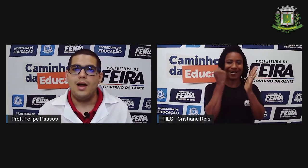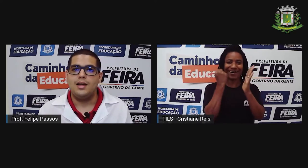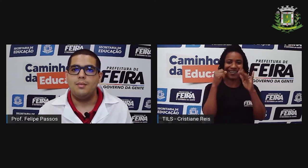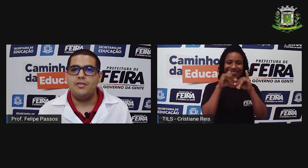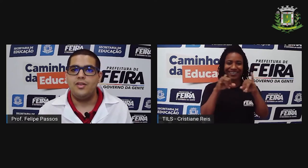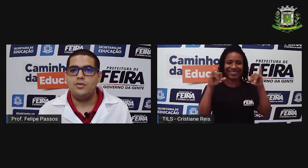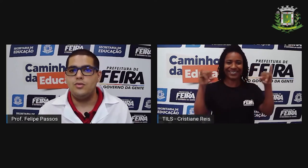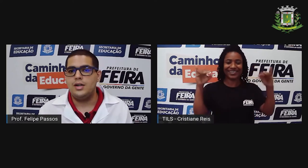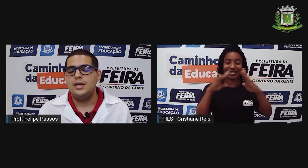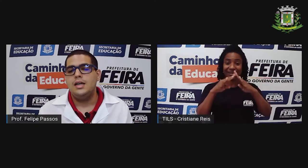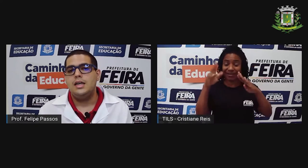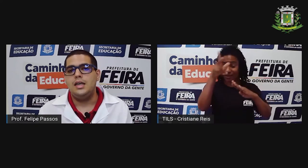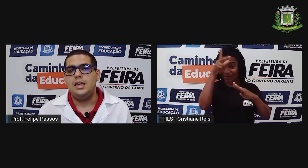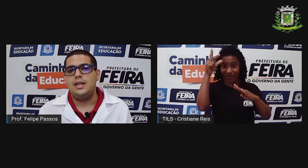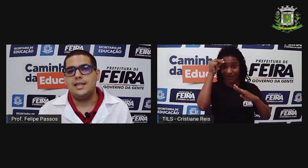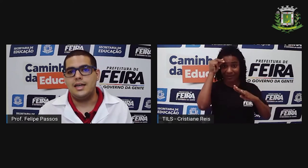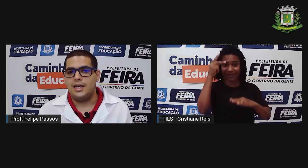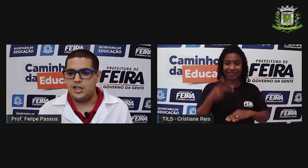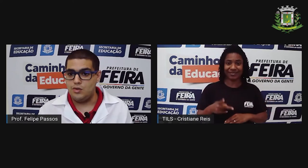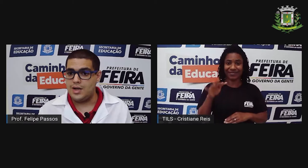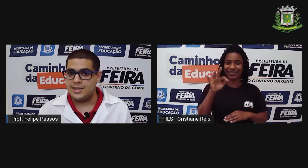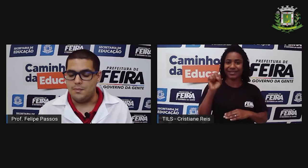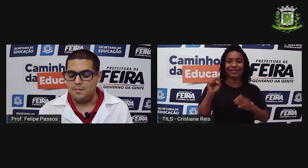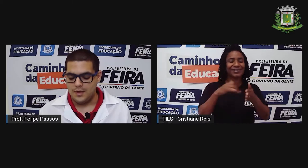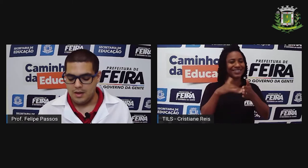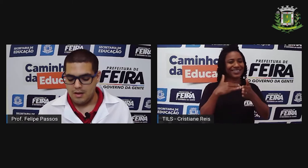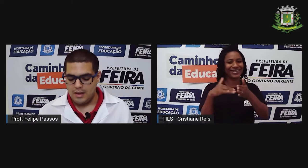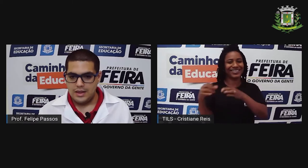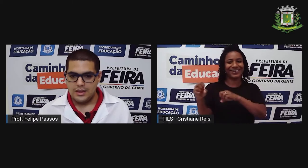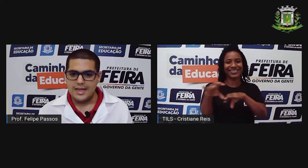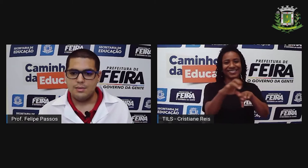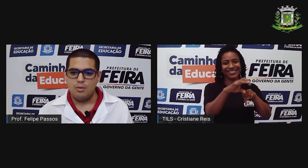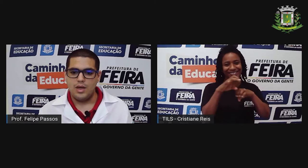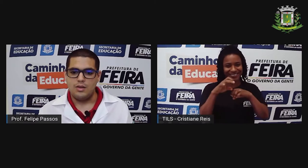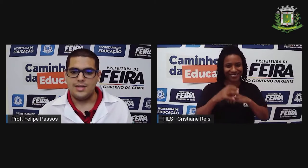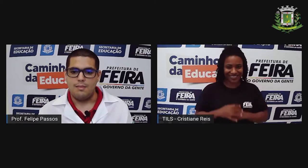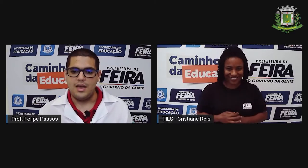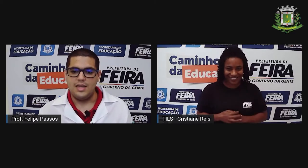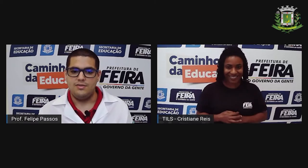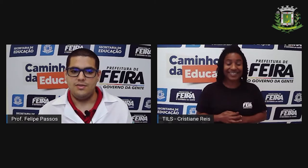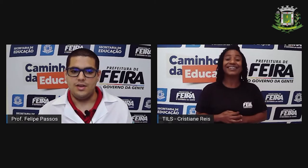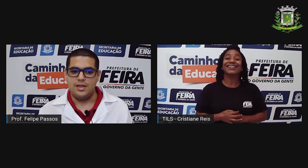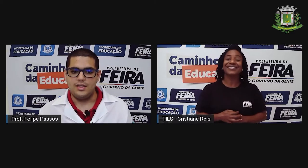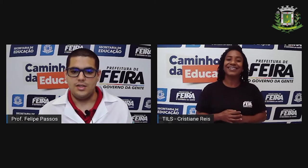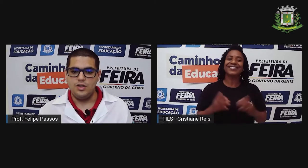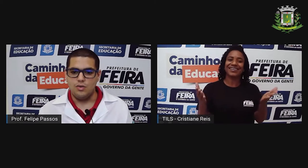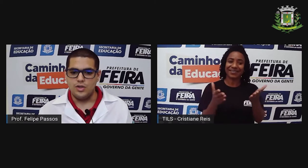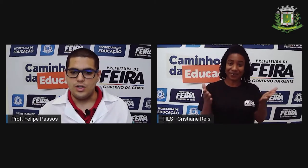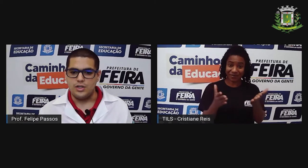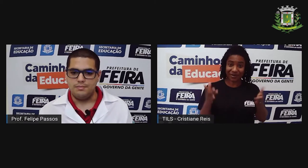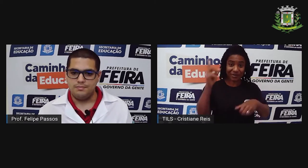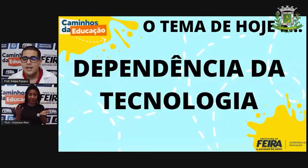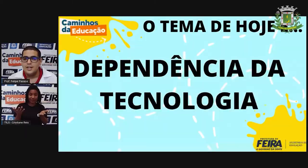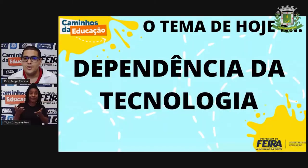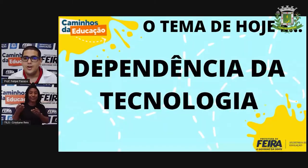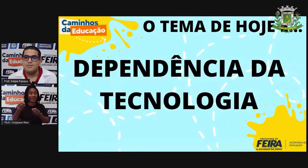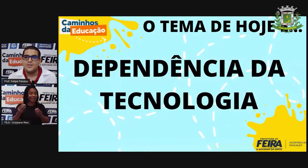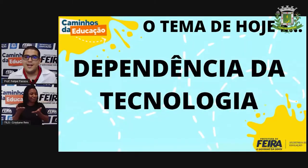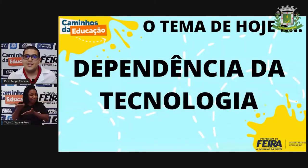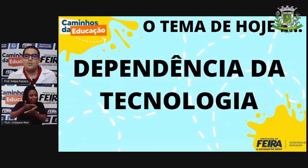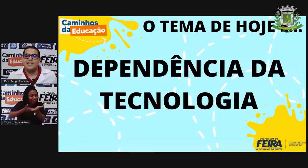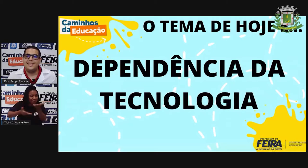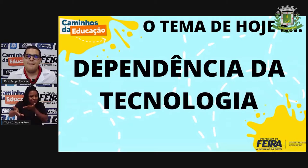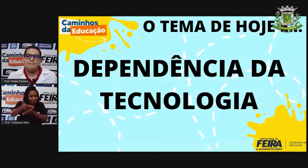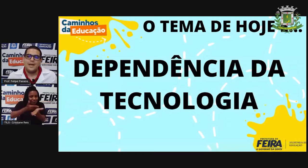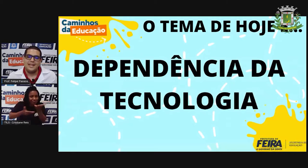a logomarca da Prefeitura e da Secretaria de Educação. Nesse momento Saberes e Viveres de hoje, nós vamos